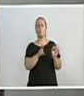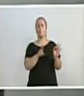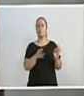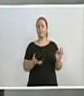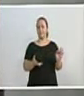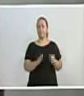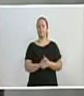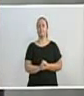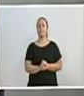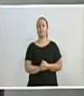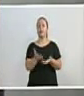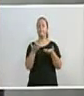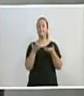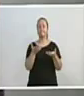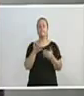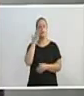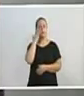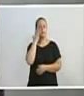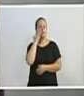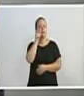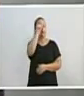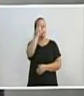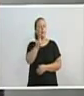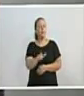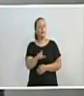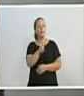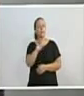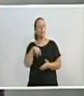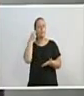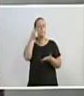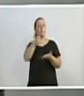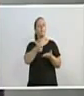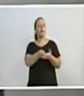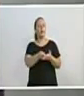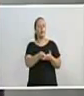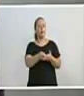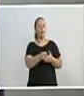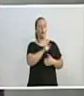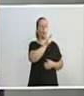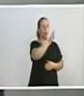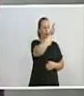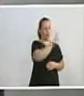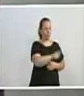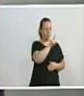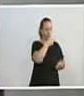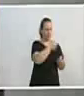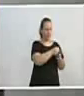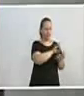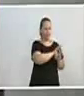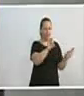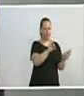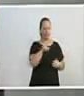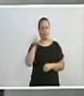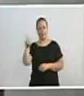Eu quero saber quem vai pagar os custos, quem vai enfrentar